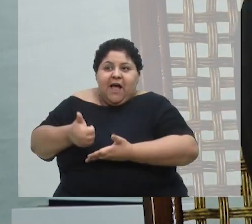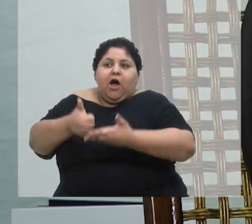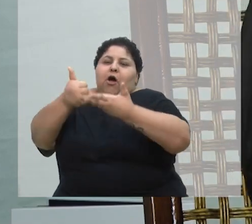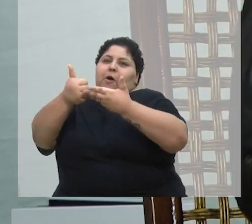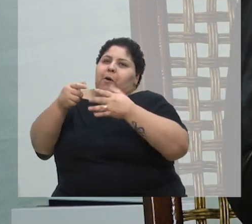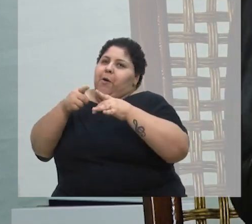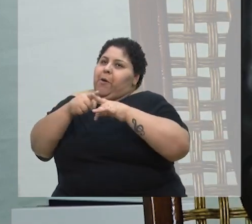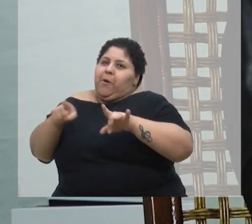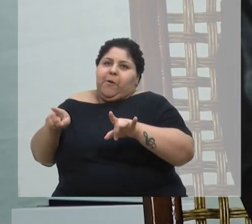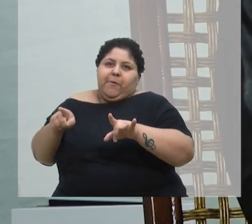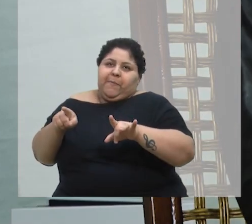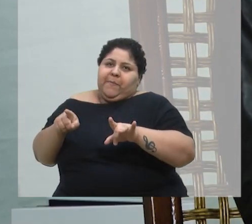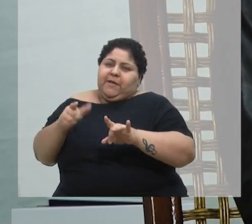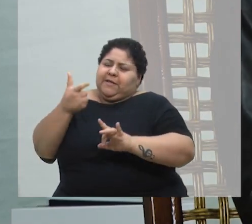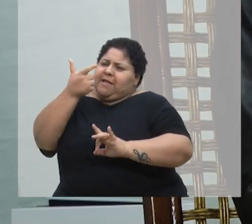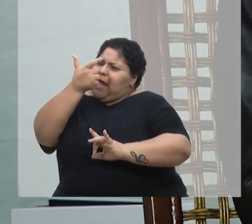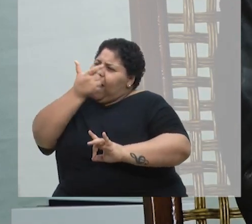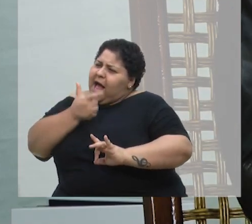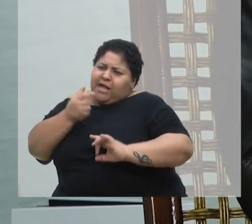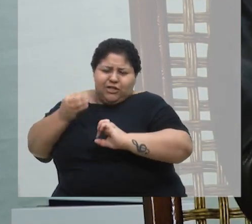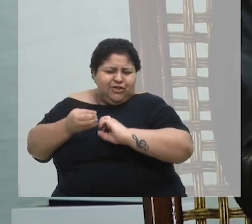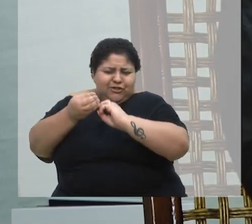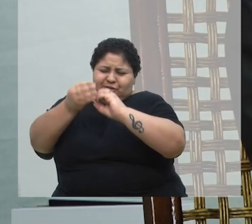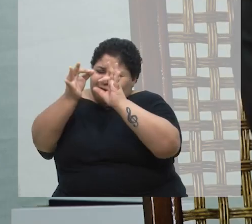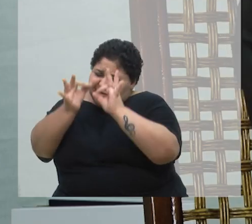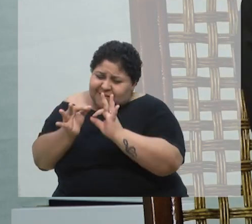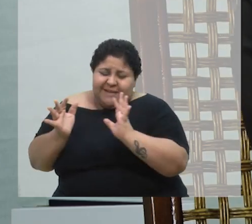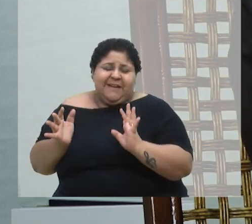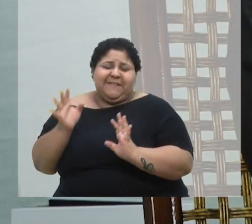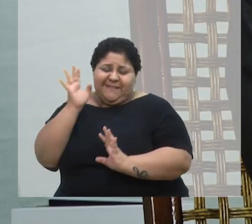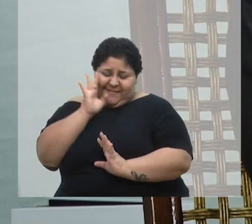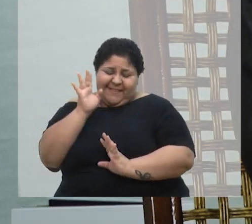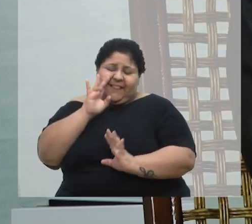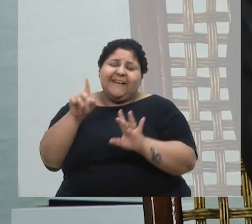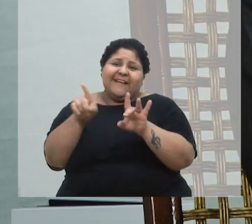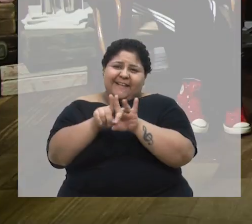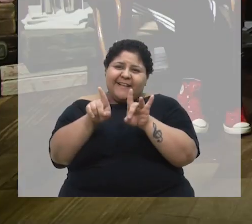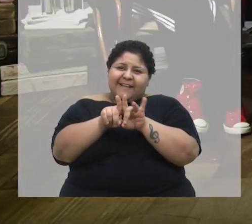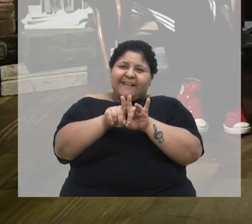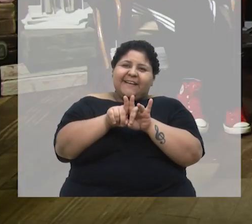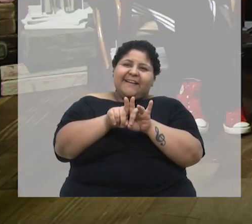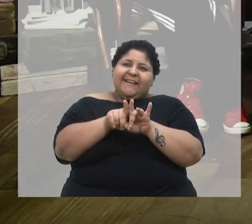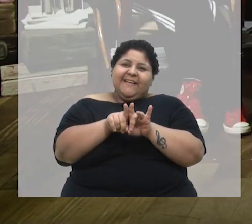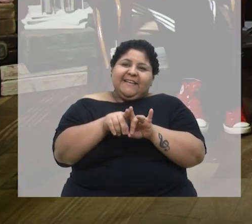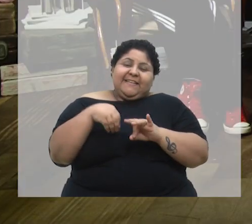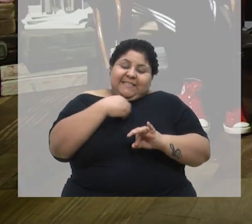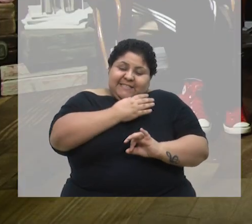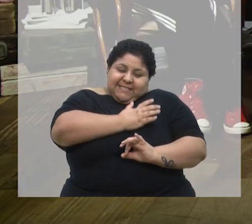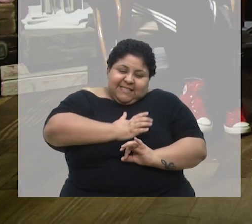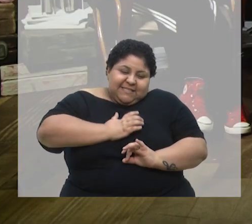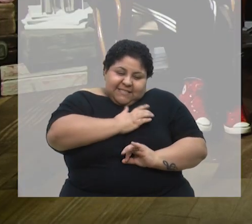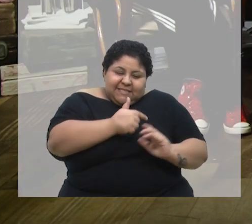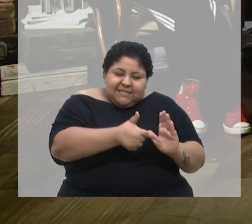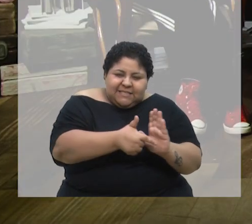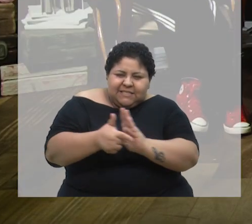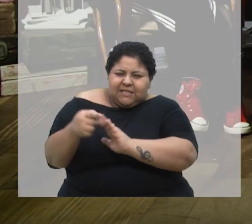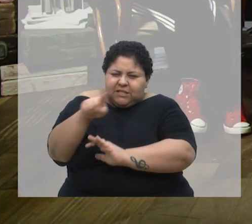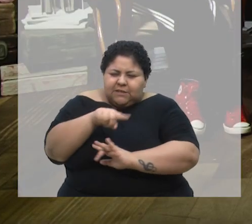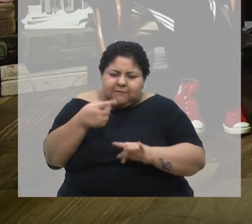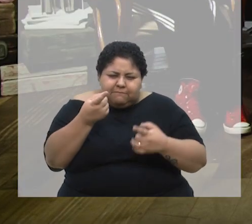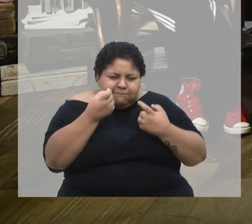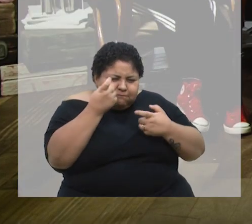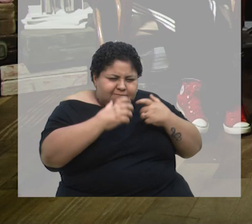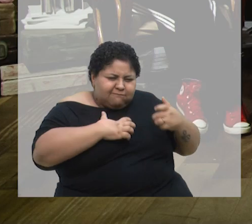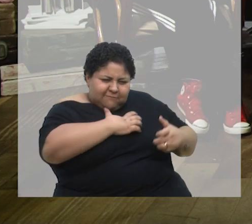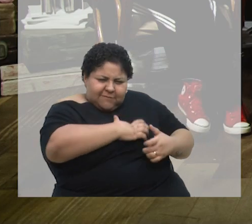não passando, bem passado, né? Isso tá bem legal também. É legal quando eles têm esse amor, demonstram esse amor, a gente percebe esse amor,